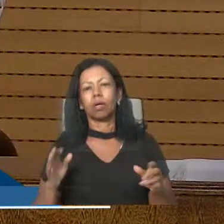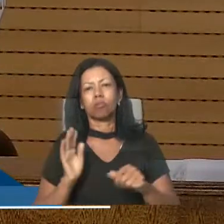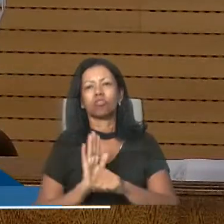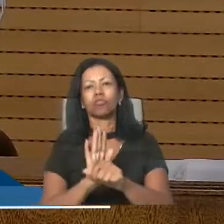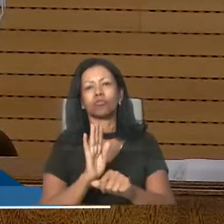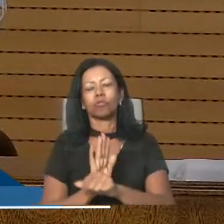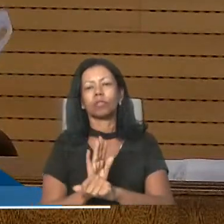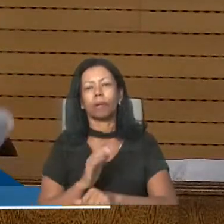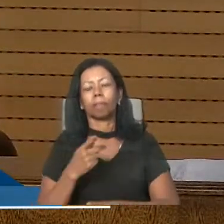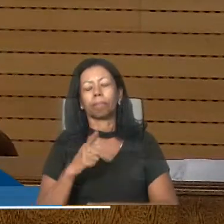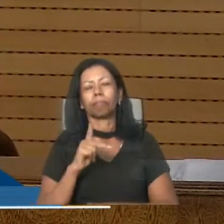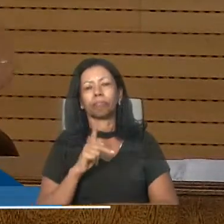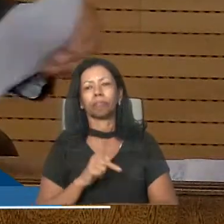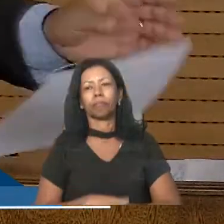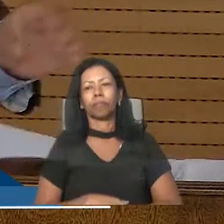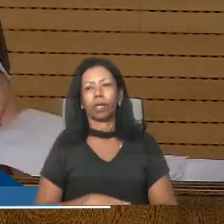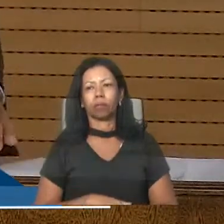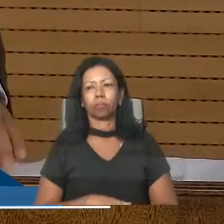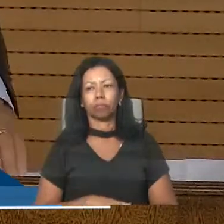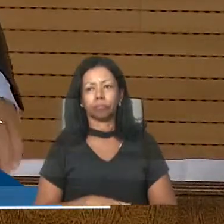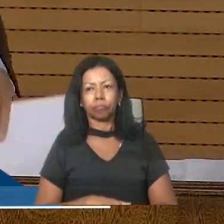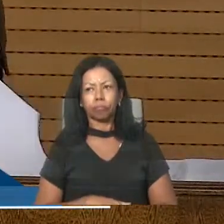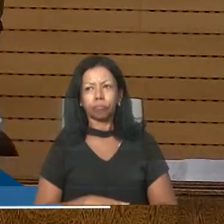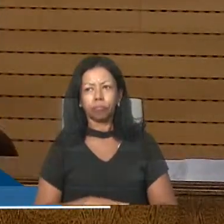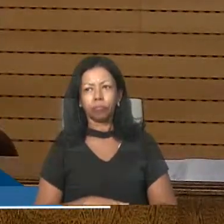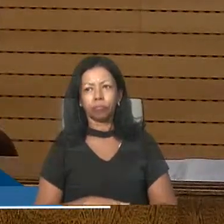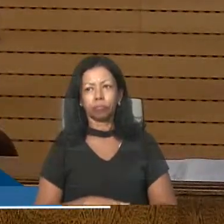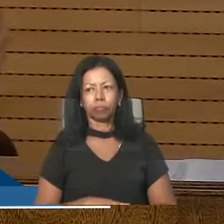auxílios subvenções.